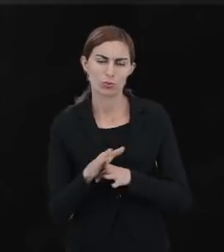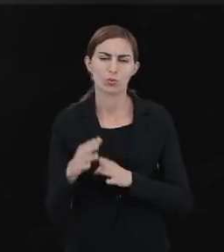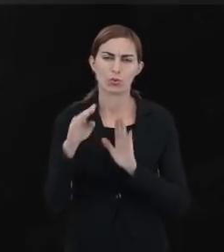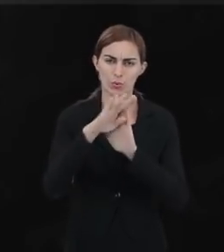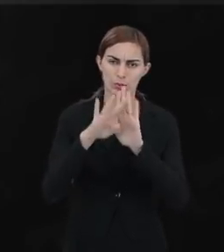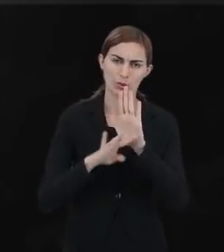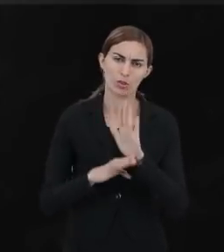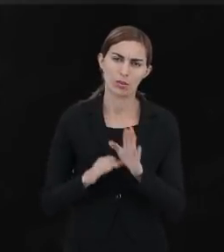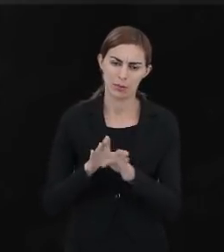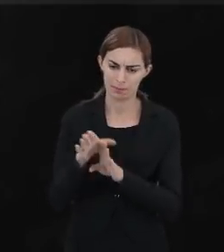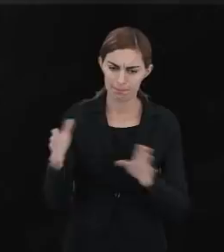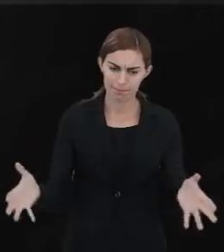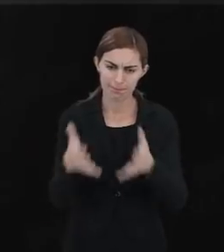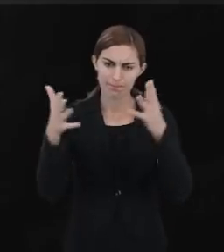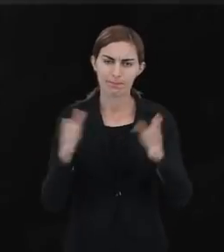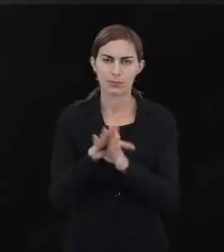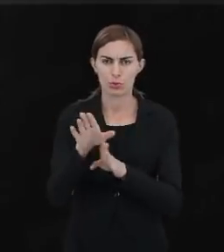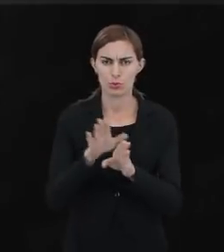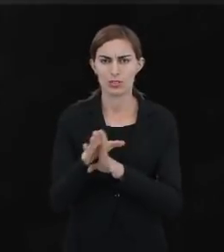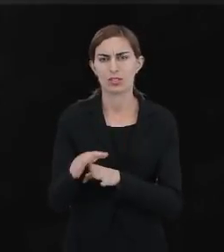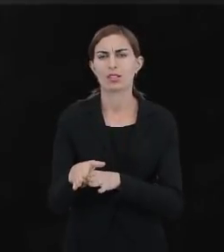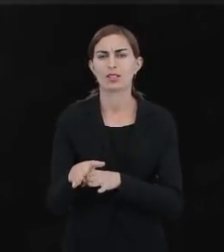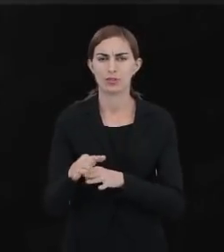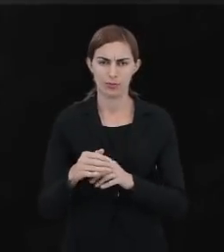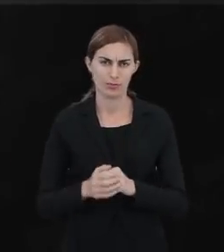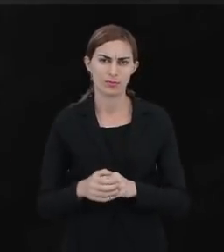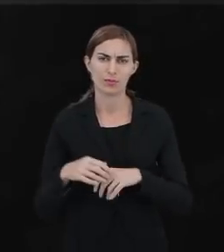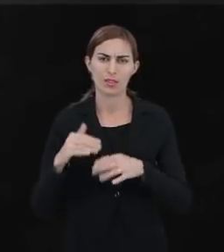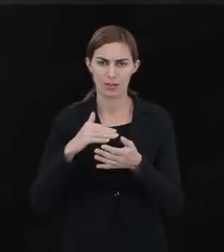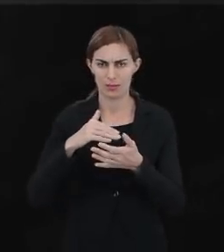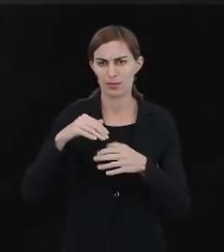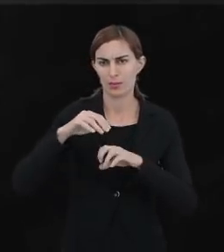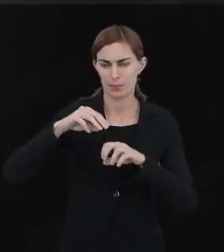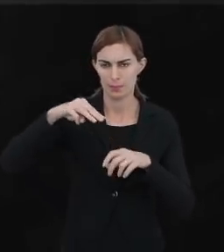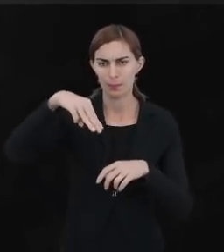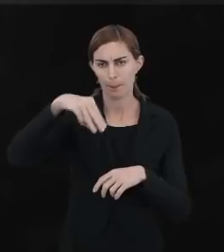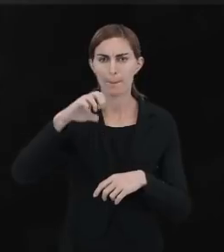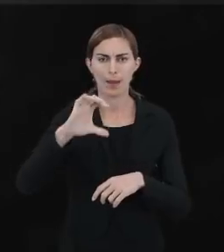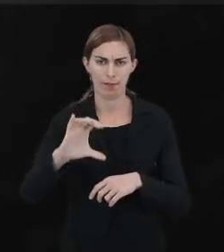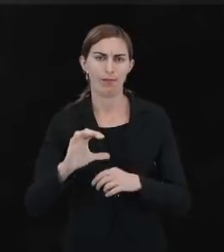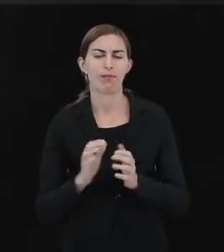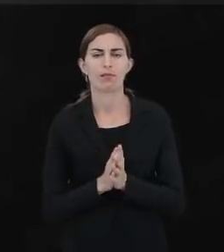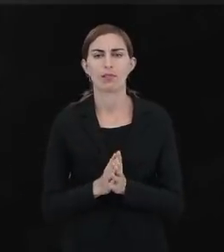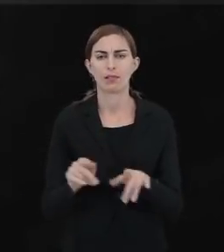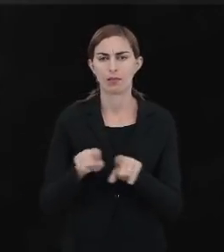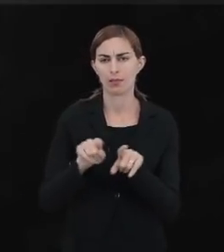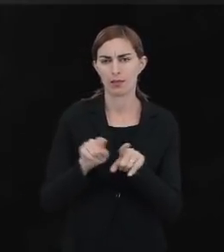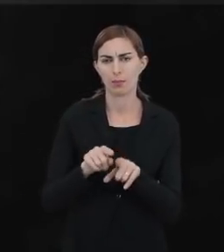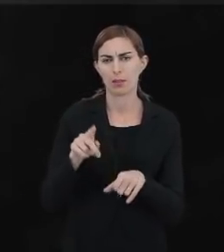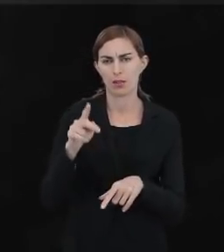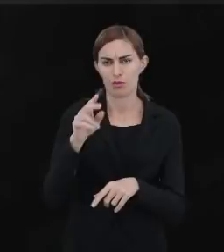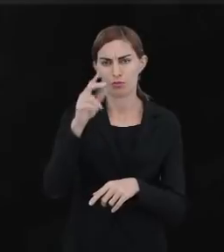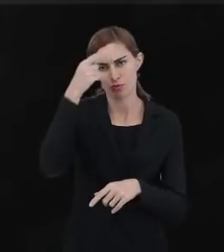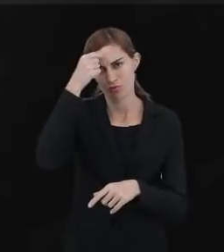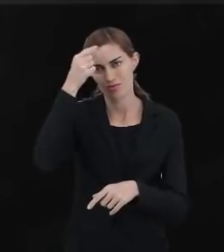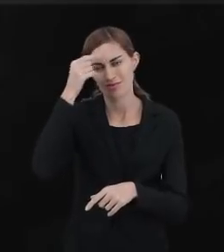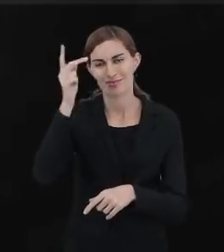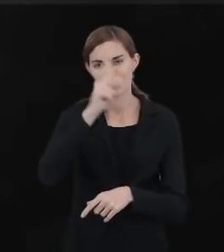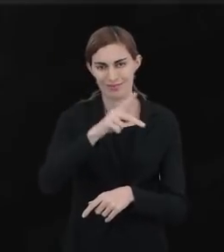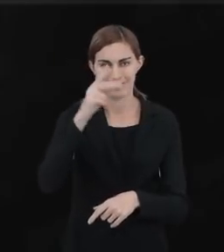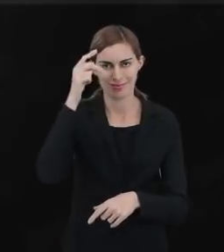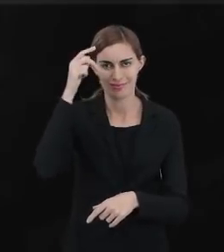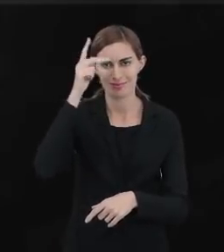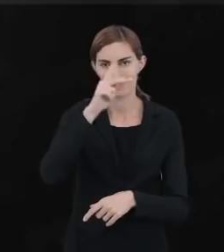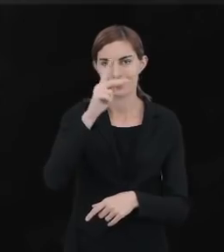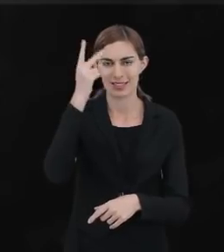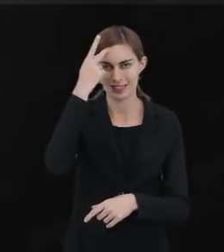dos conselhos escolares do ministério da educação e doutor em educação pela universidade de são paulo seja muito bem-vindo professor por